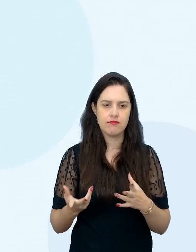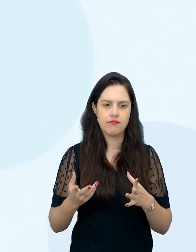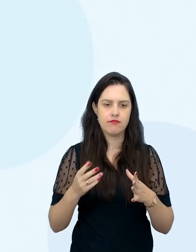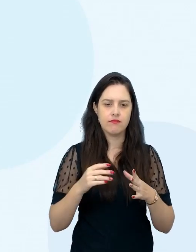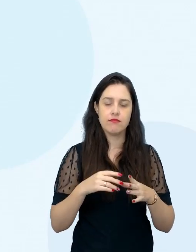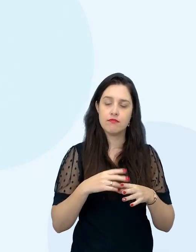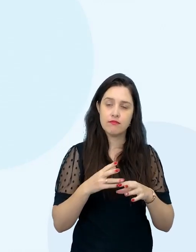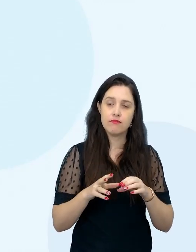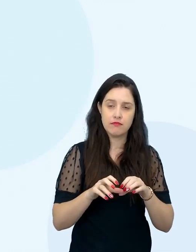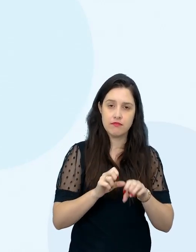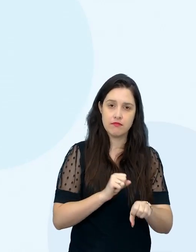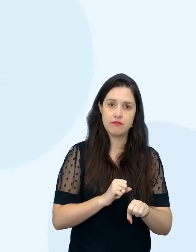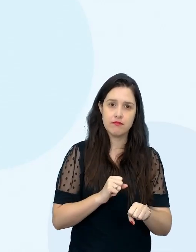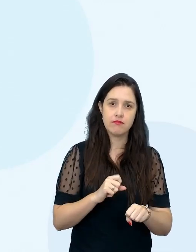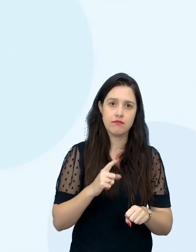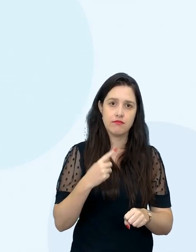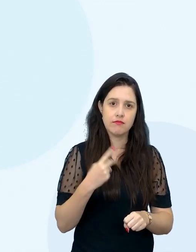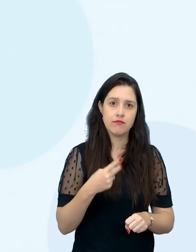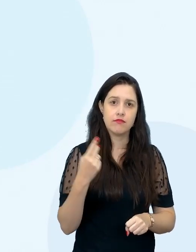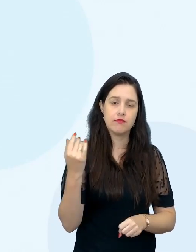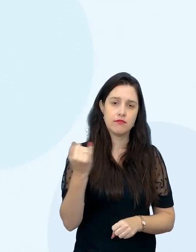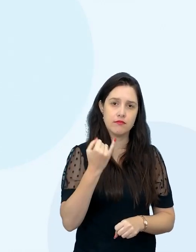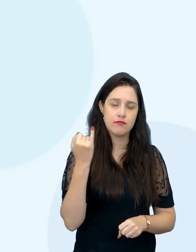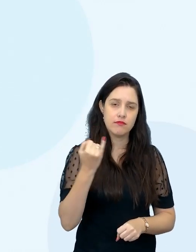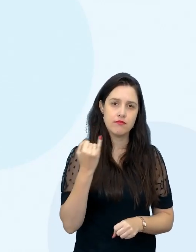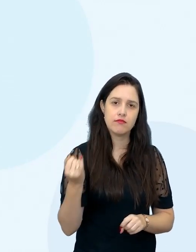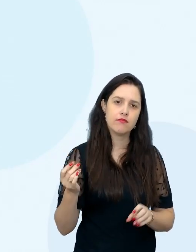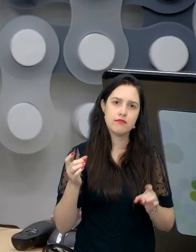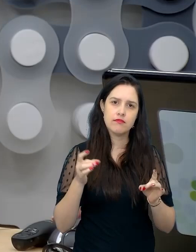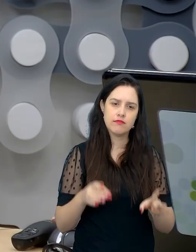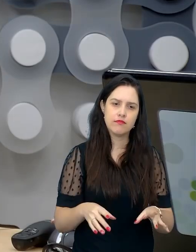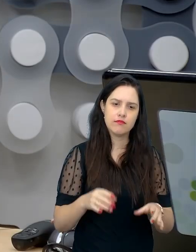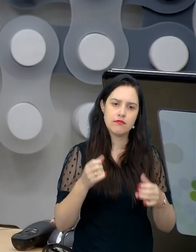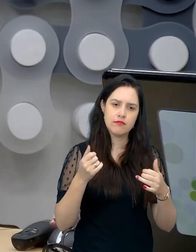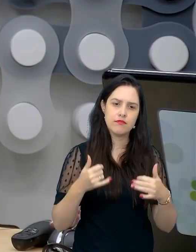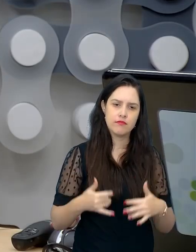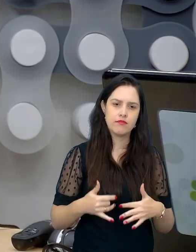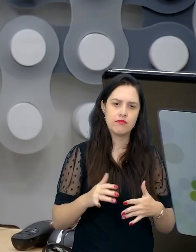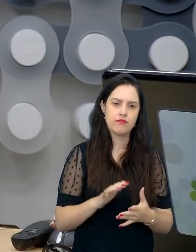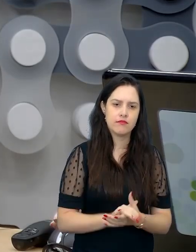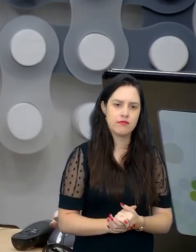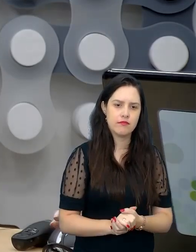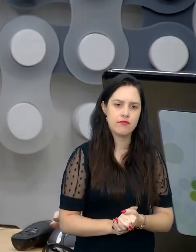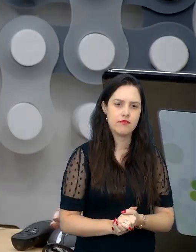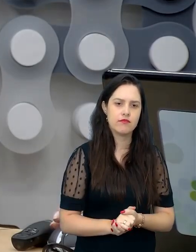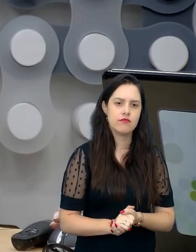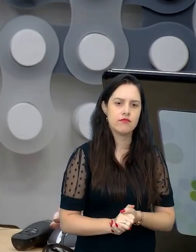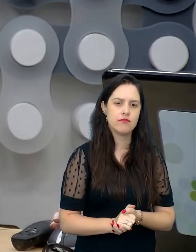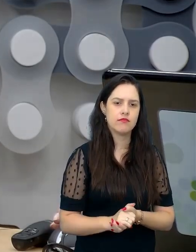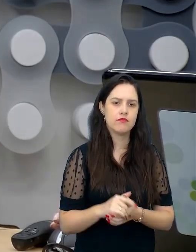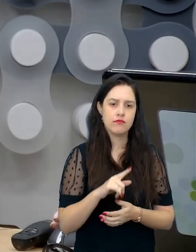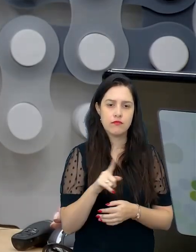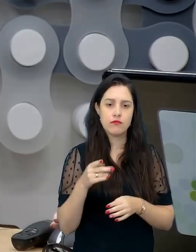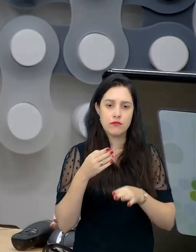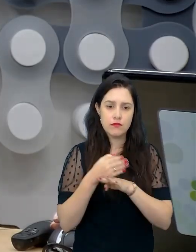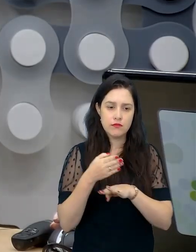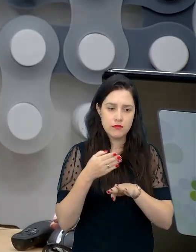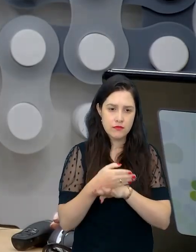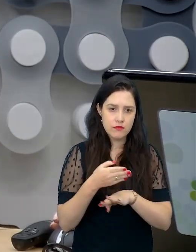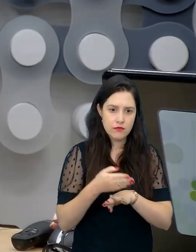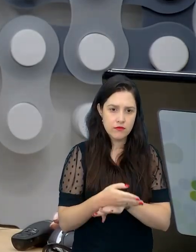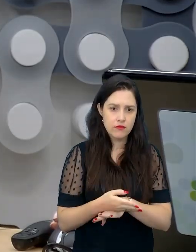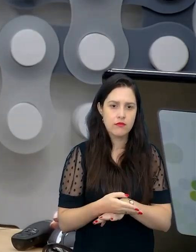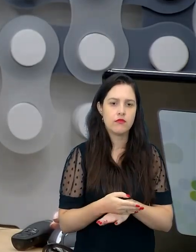formadores da EFAP. Tá? É até importante deixar isso bem claro, o banco, quando vocês acessam, é